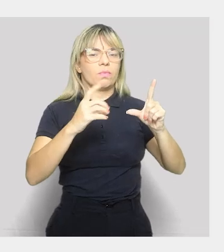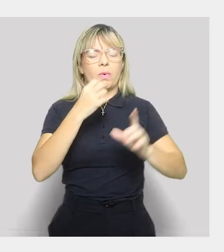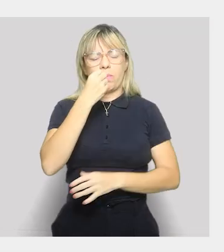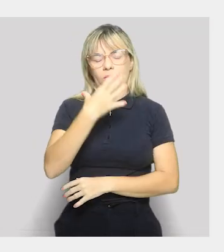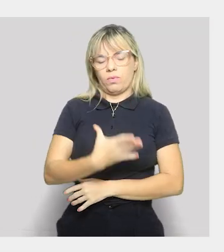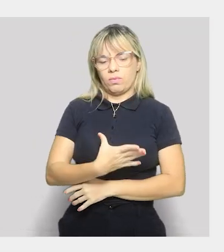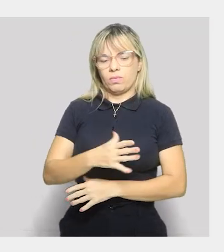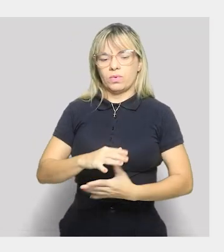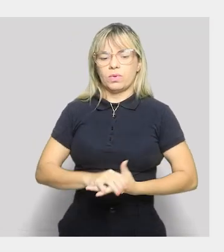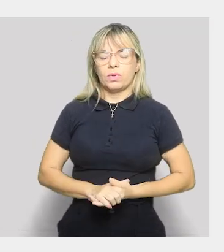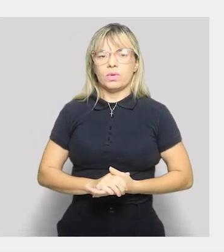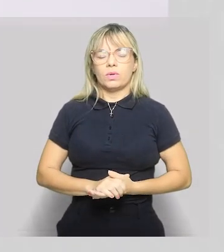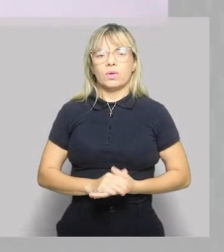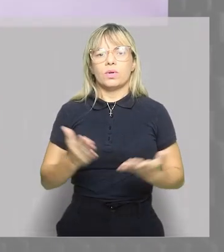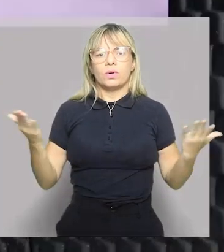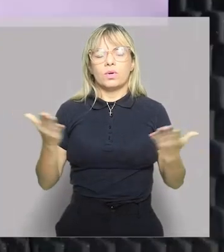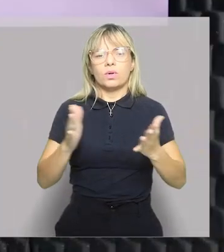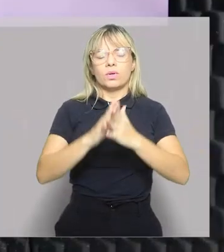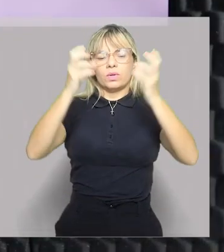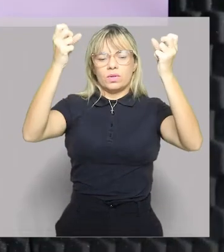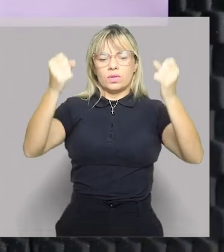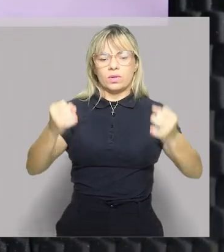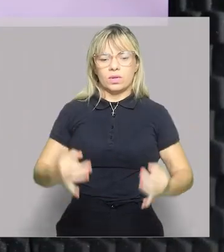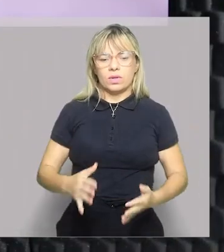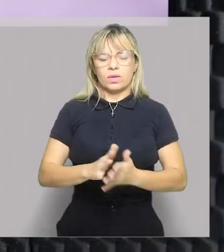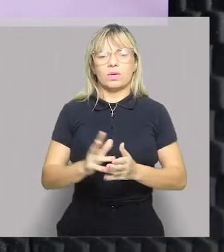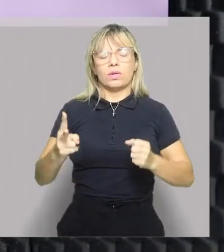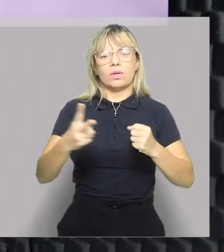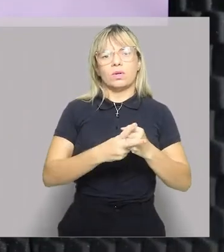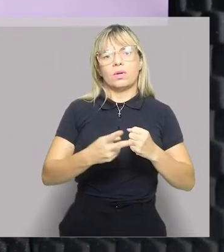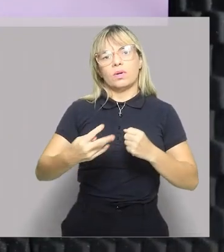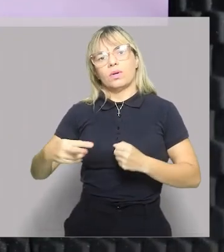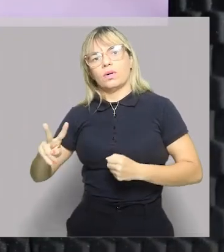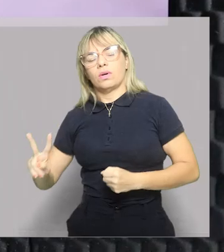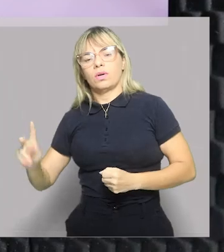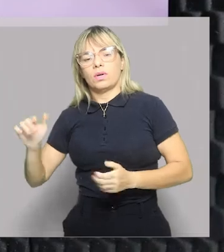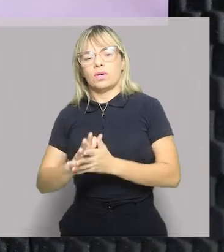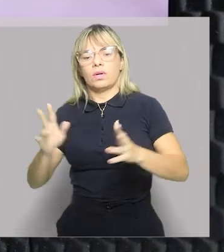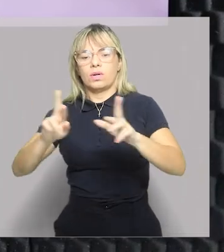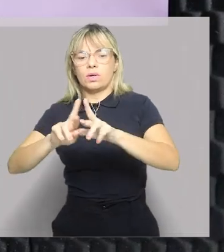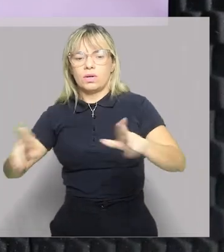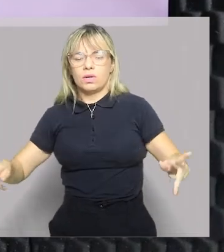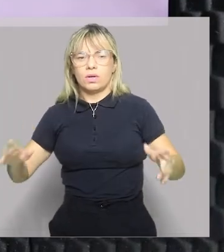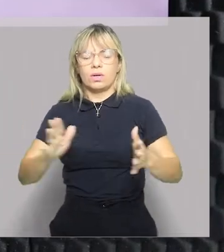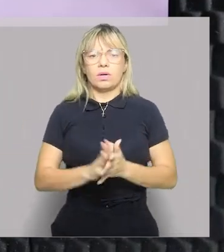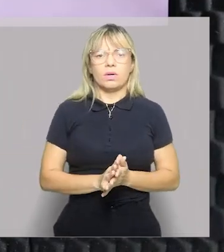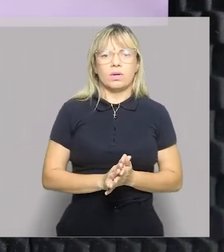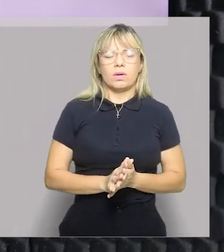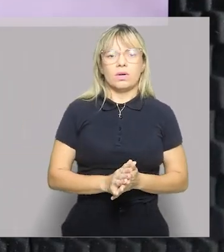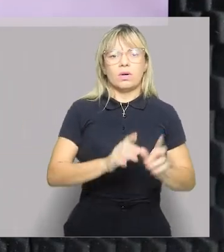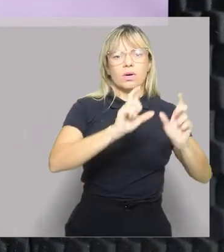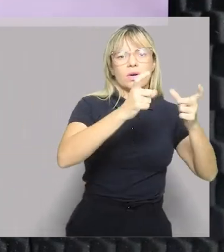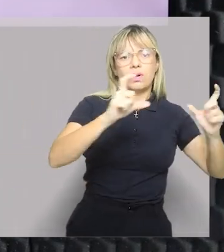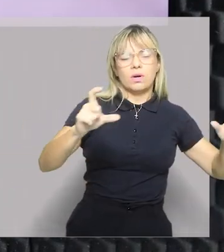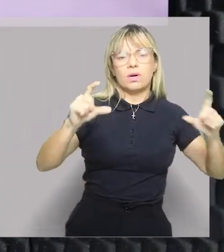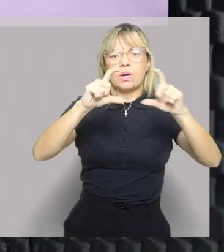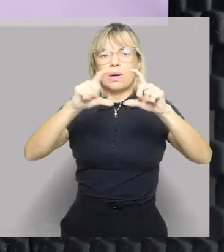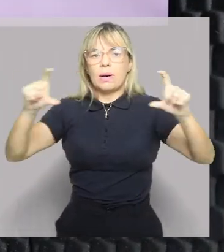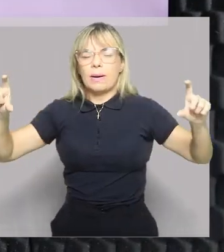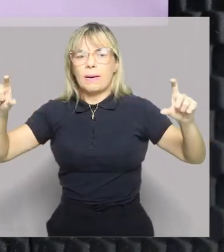bom? Então, hoje falamos sobre transitividade verbal e a diferença básica entre oração,